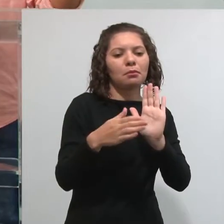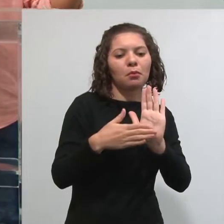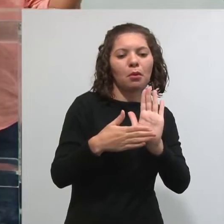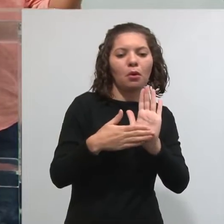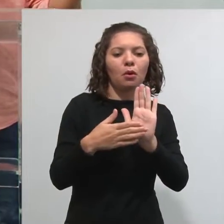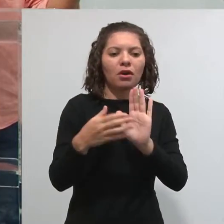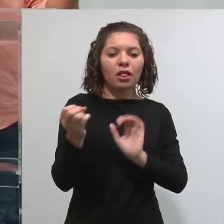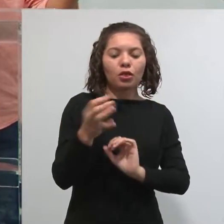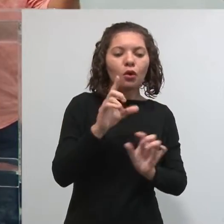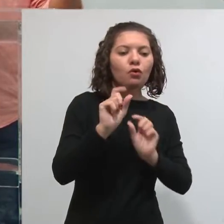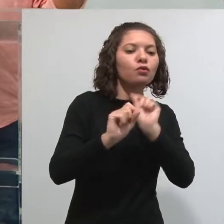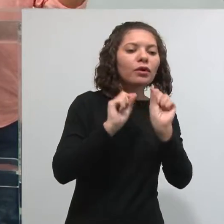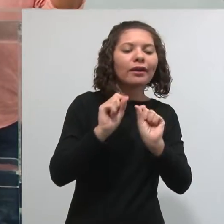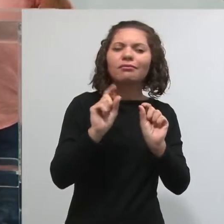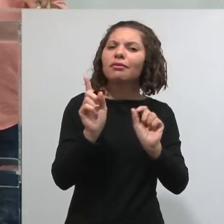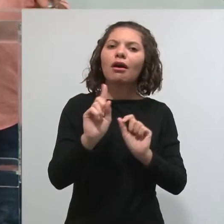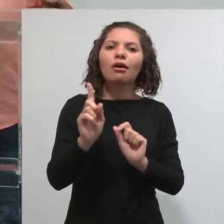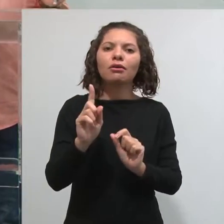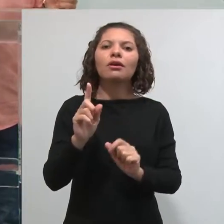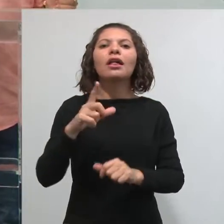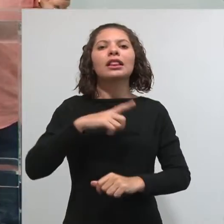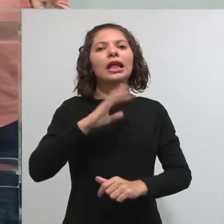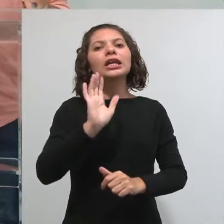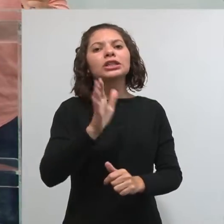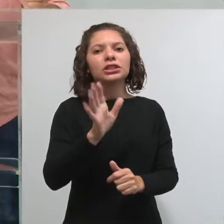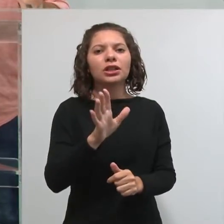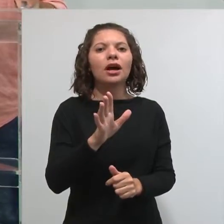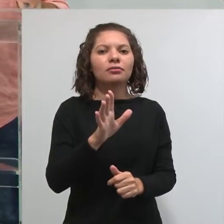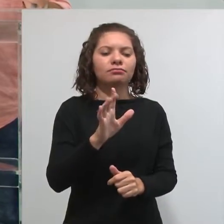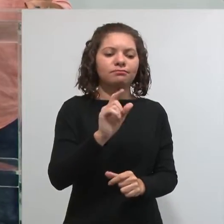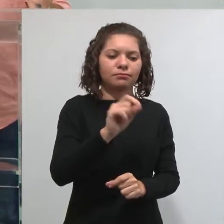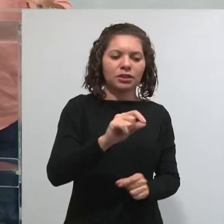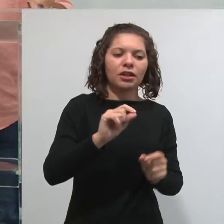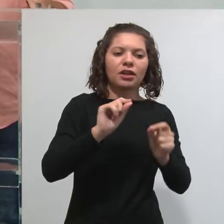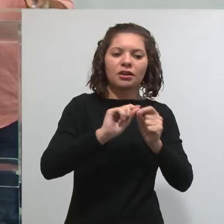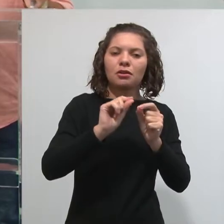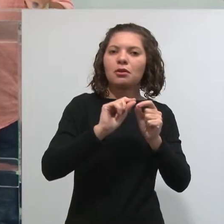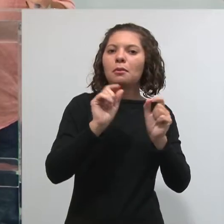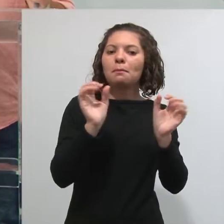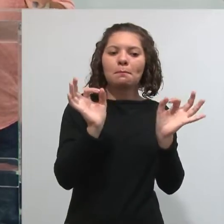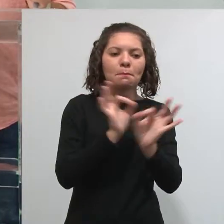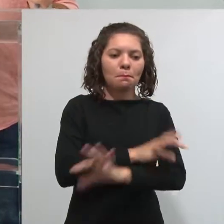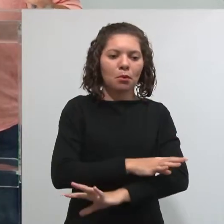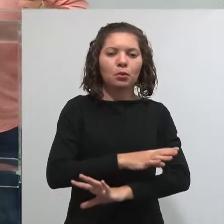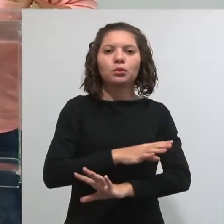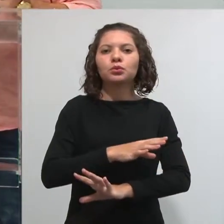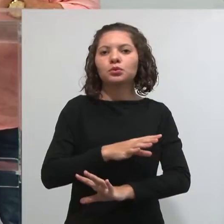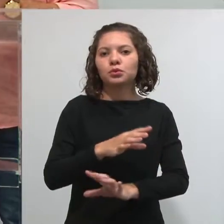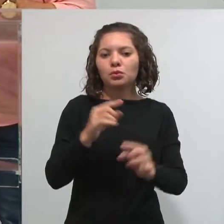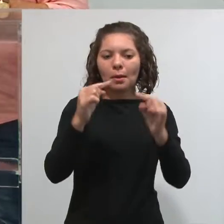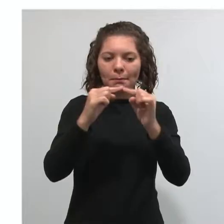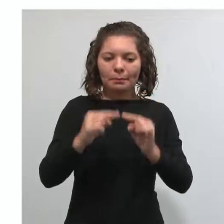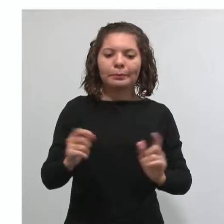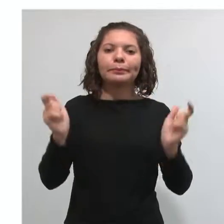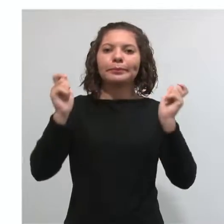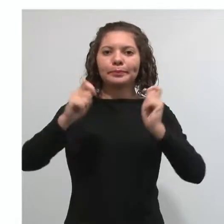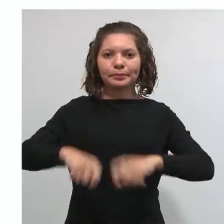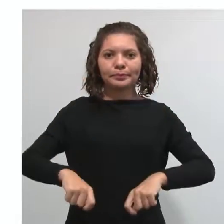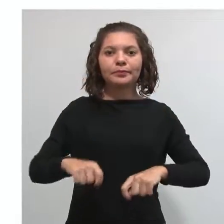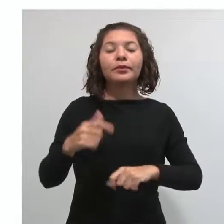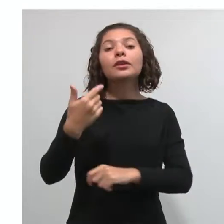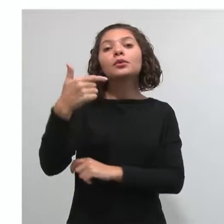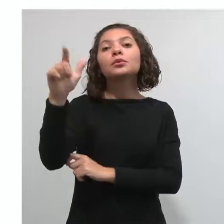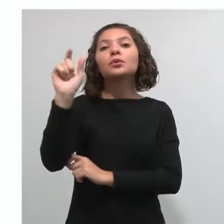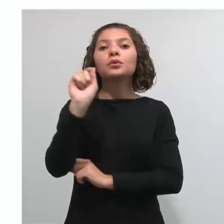para solucionar o problema. Você pega, na verdade, o problema para aquilo que já está pronto de ser aplicado. E o outro é o modelo